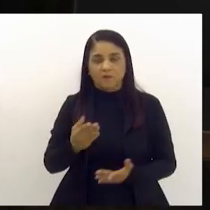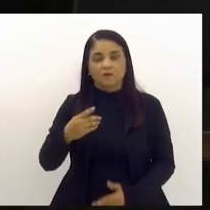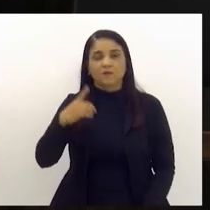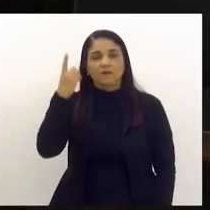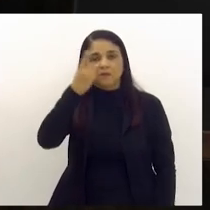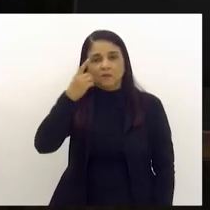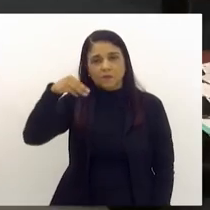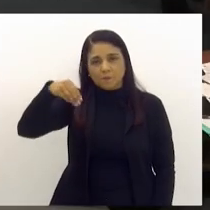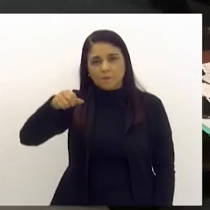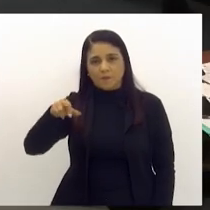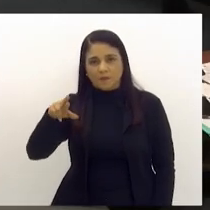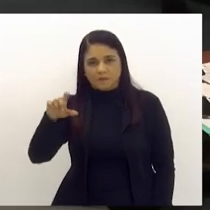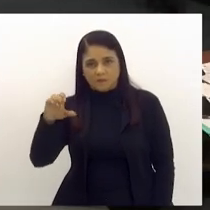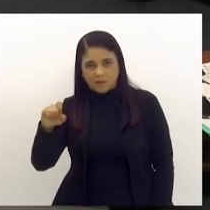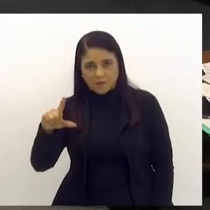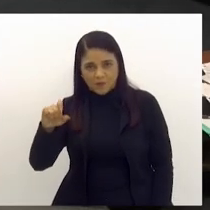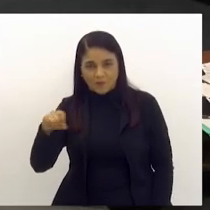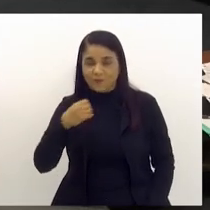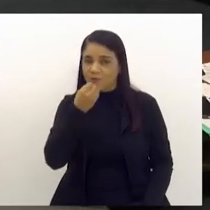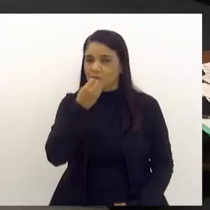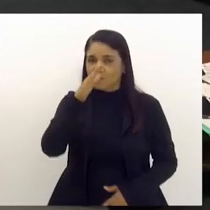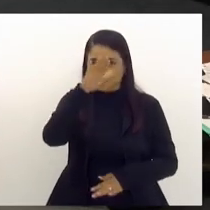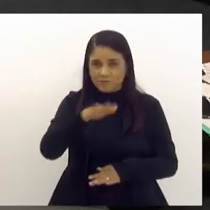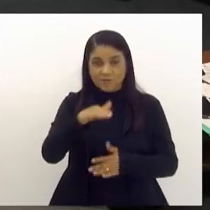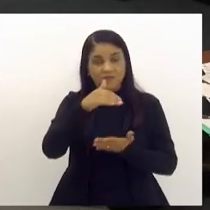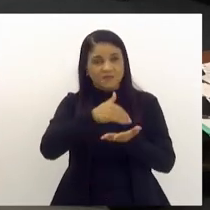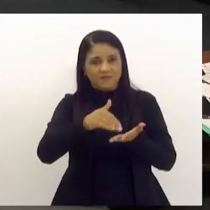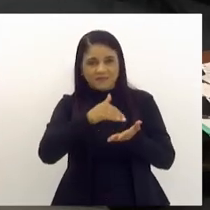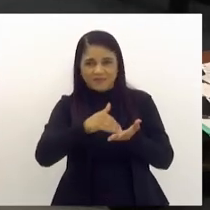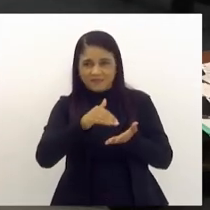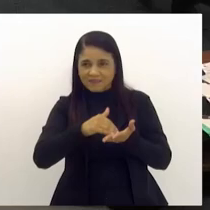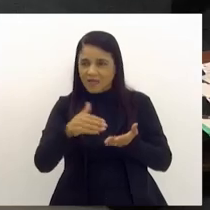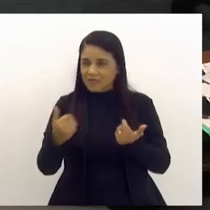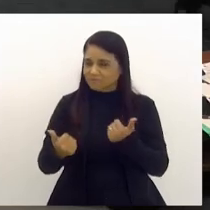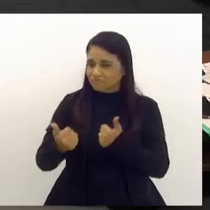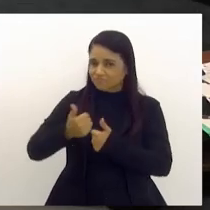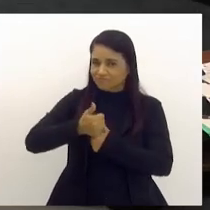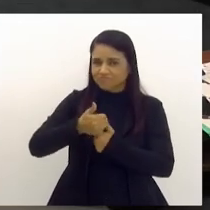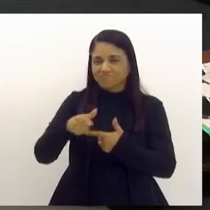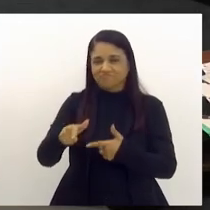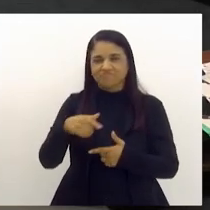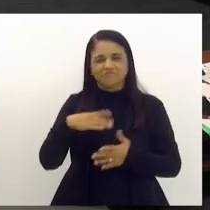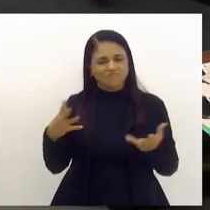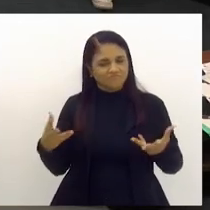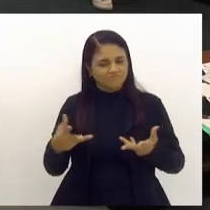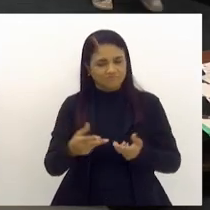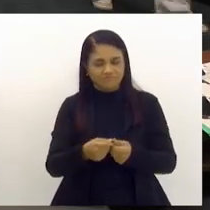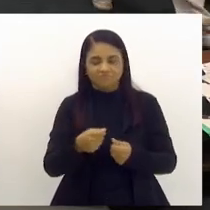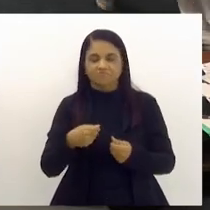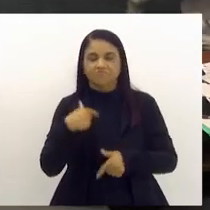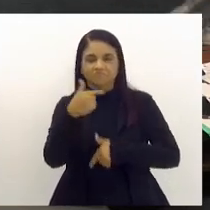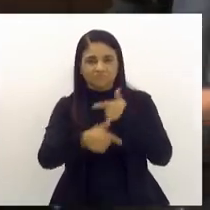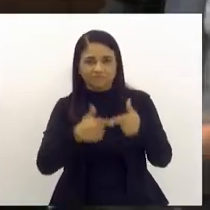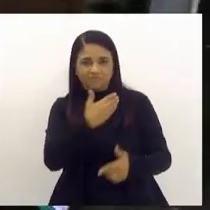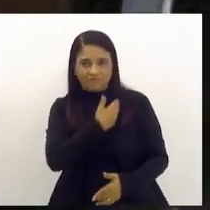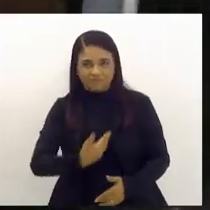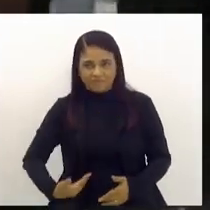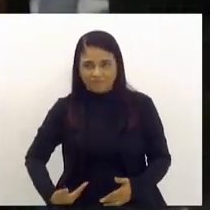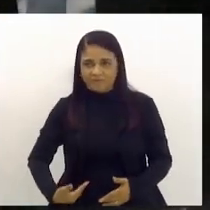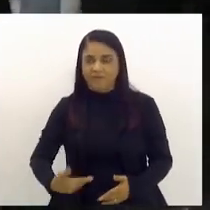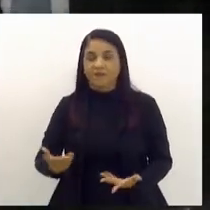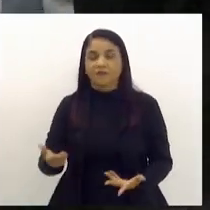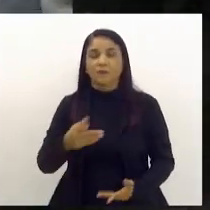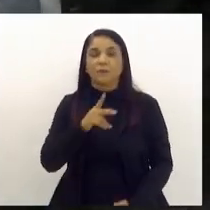Dino. Senhor presidente, boa tarde. Dá uma boa tarde ao nosso secretário Adilson. Esse cara magnífico, faz um trabalho sensacional no governo.